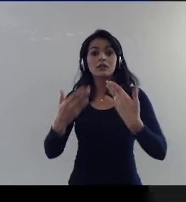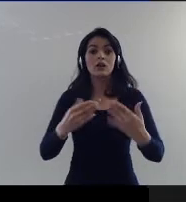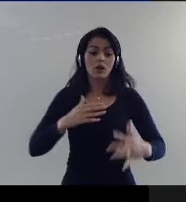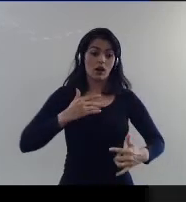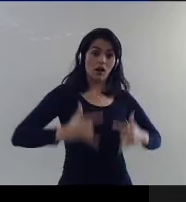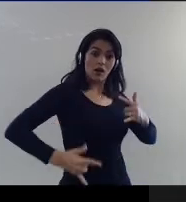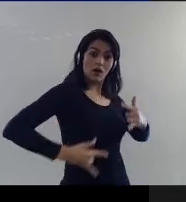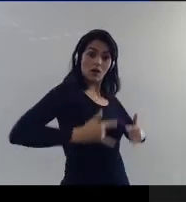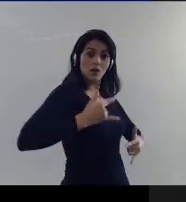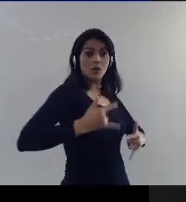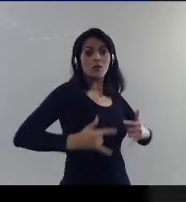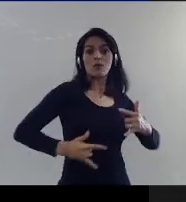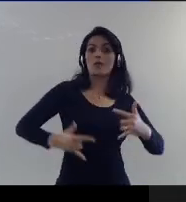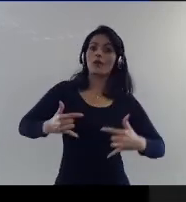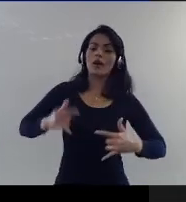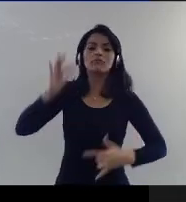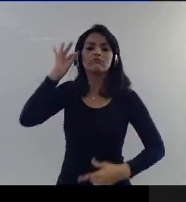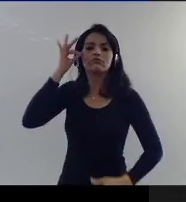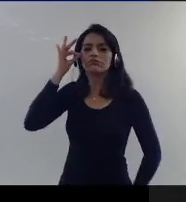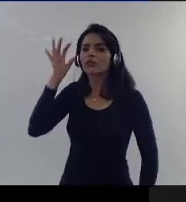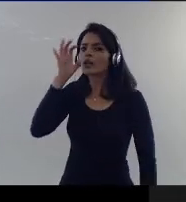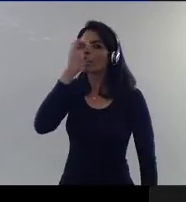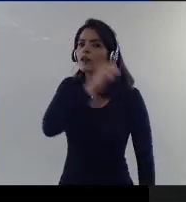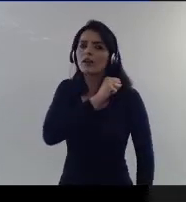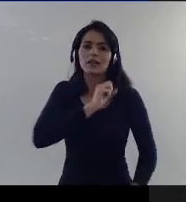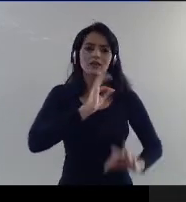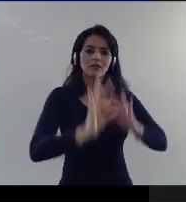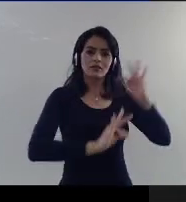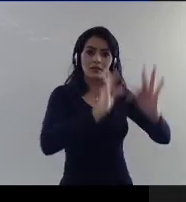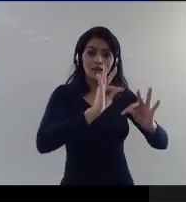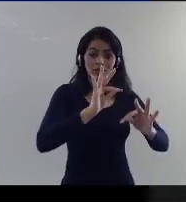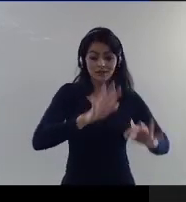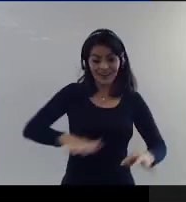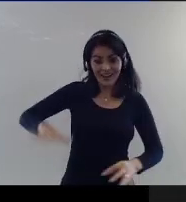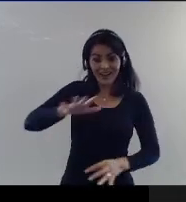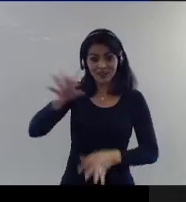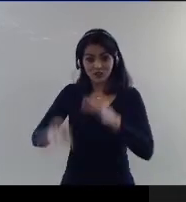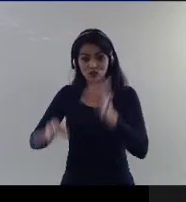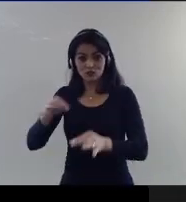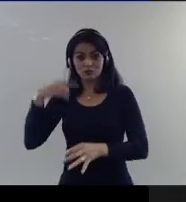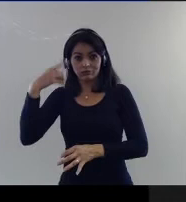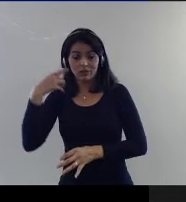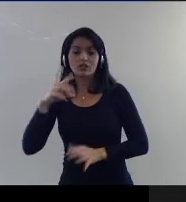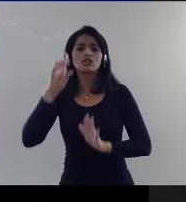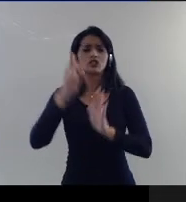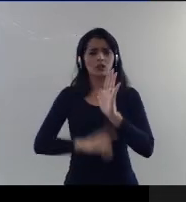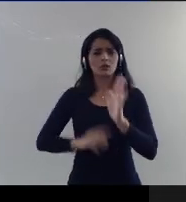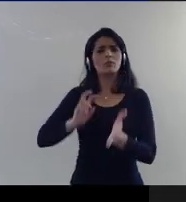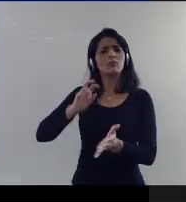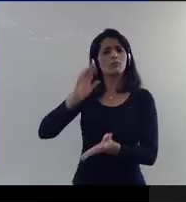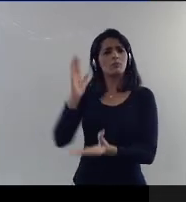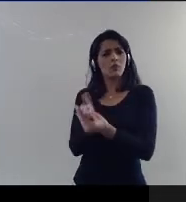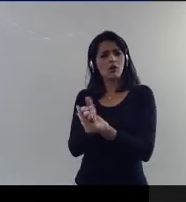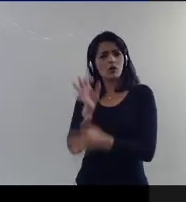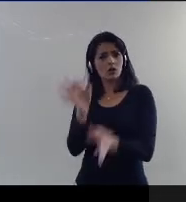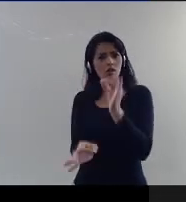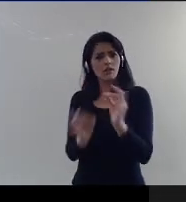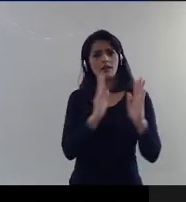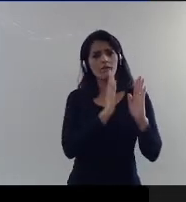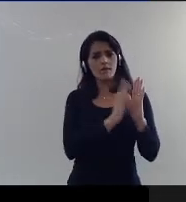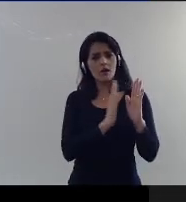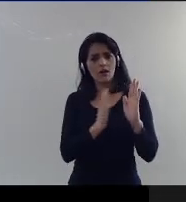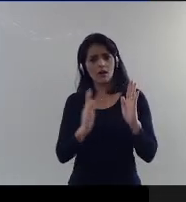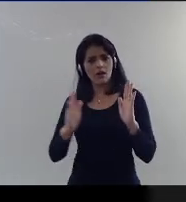faz automatizar a tecnologia jurídica, né? Então, o direito processual que diz quais são as fases do processo, e alguém